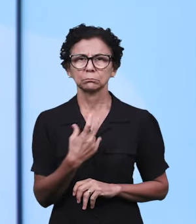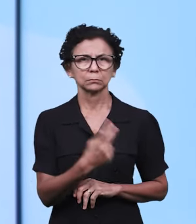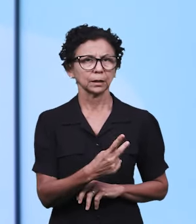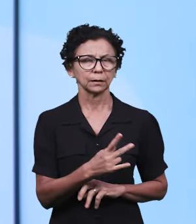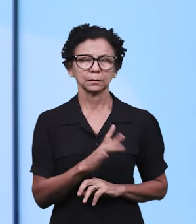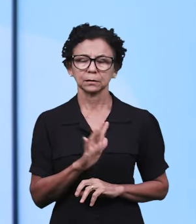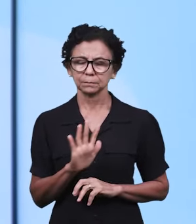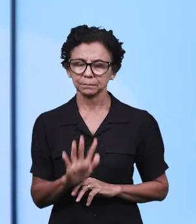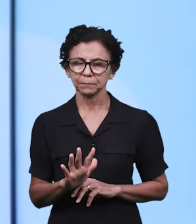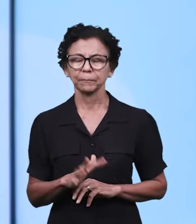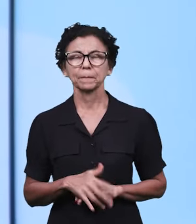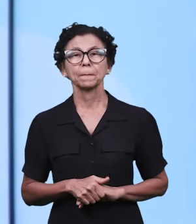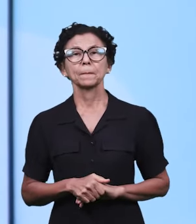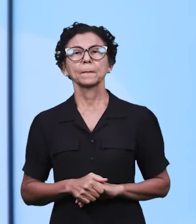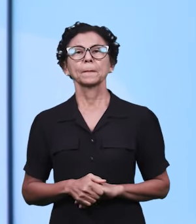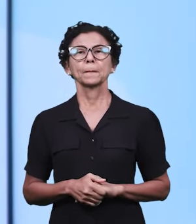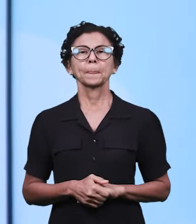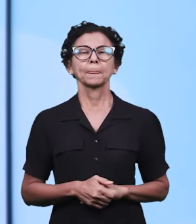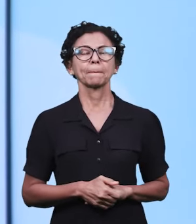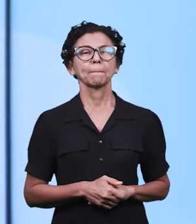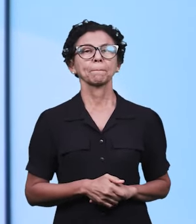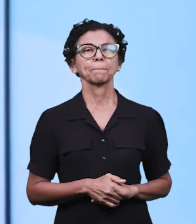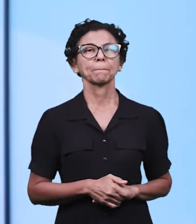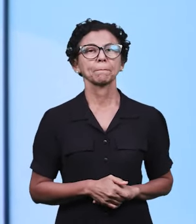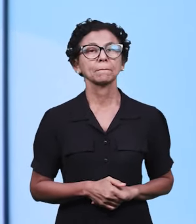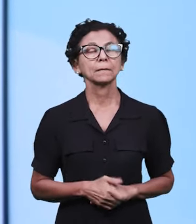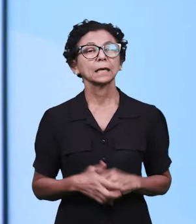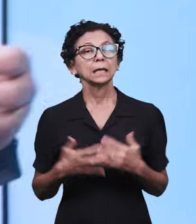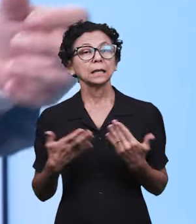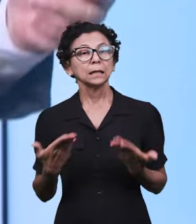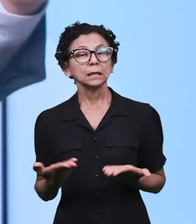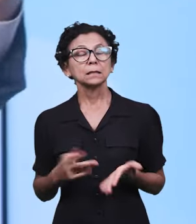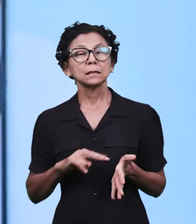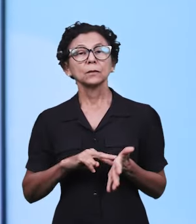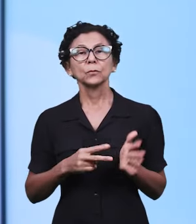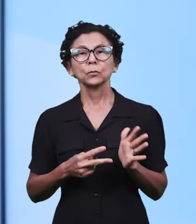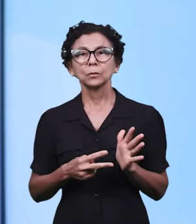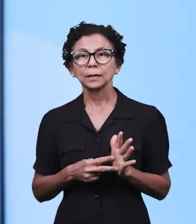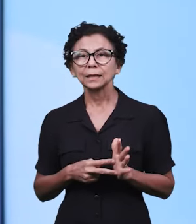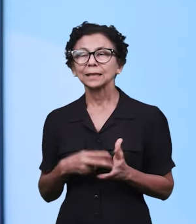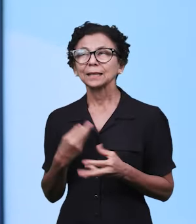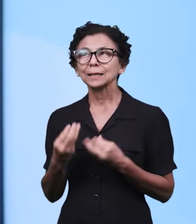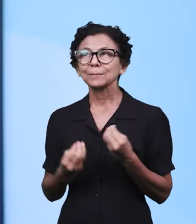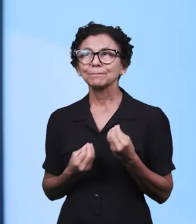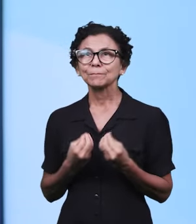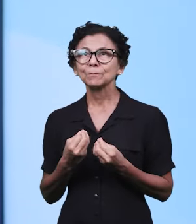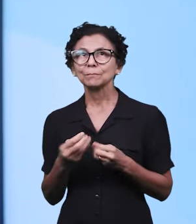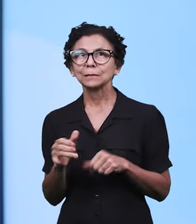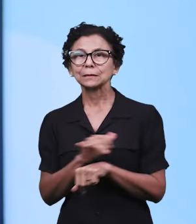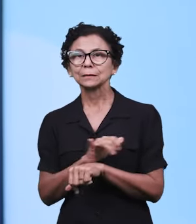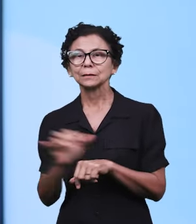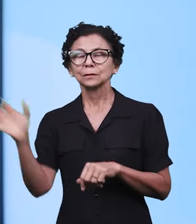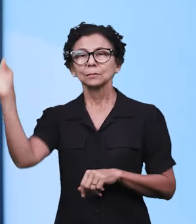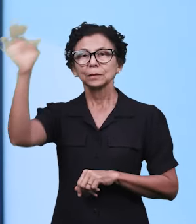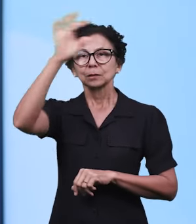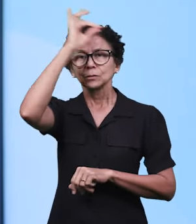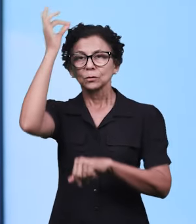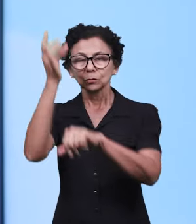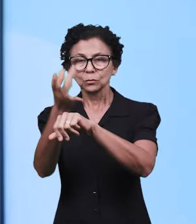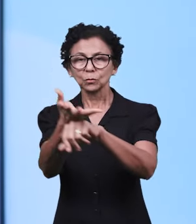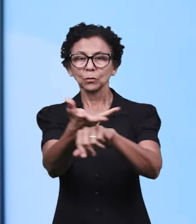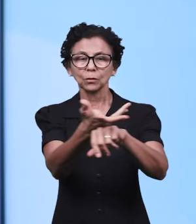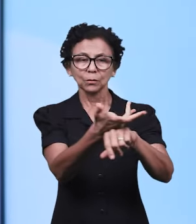grande ferramenta do Espírito Santo para trazer esses jovens com autismo ou com TDAH,